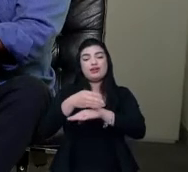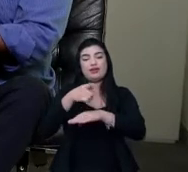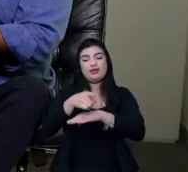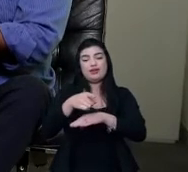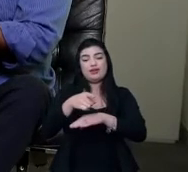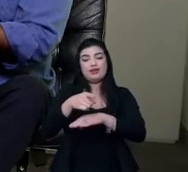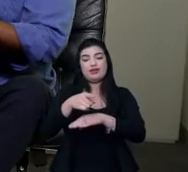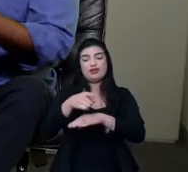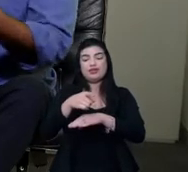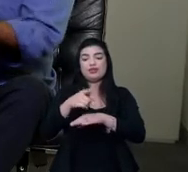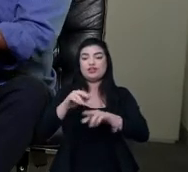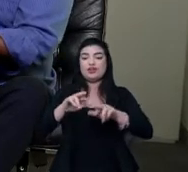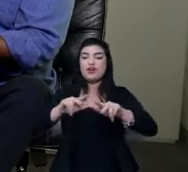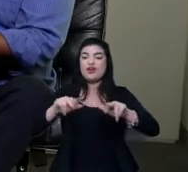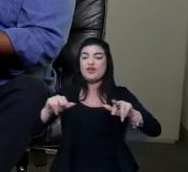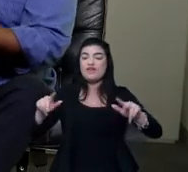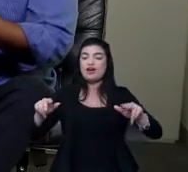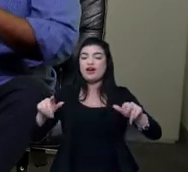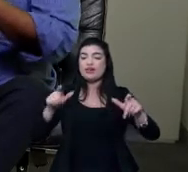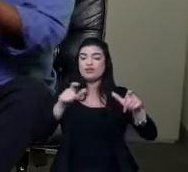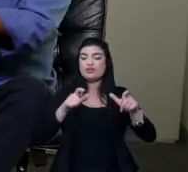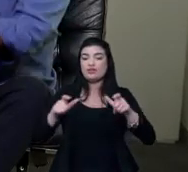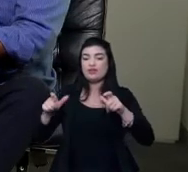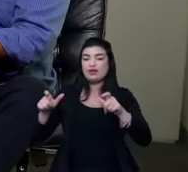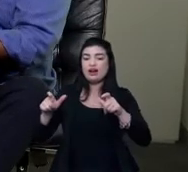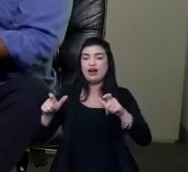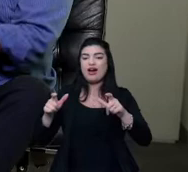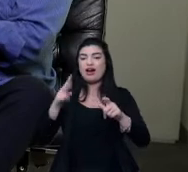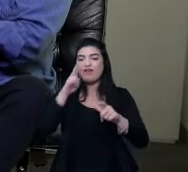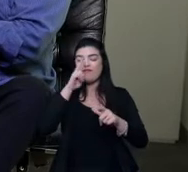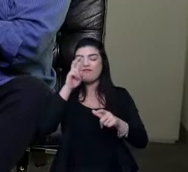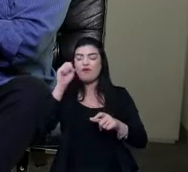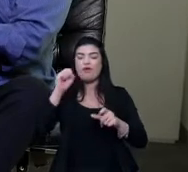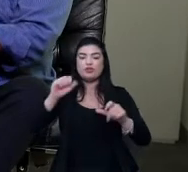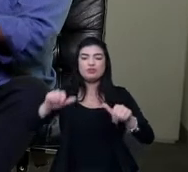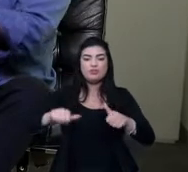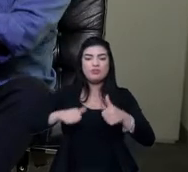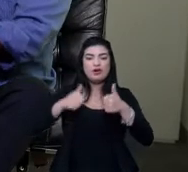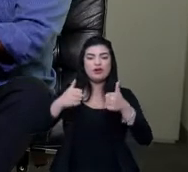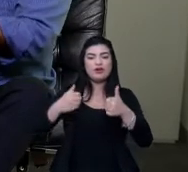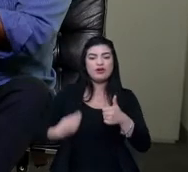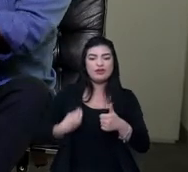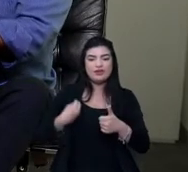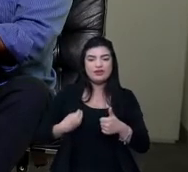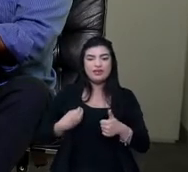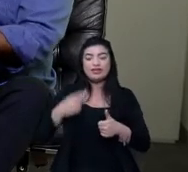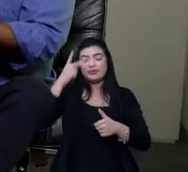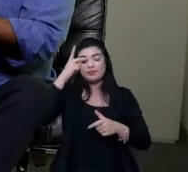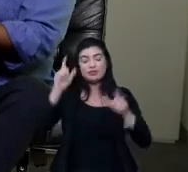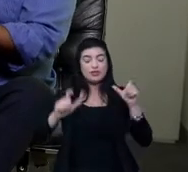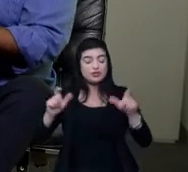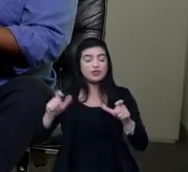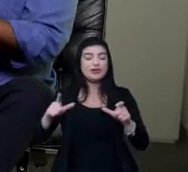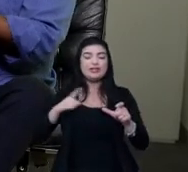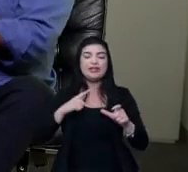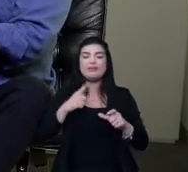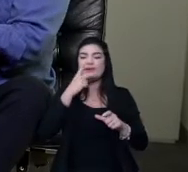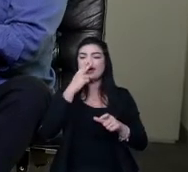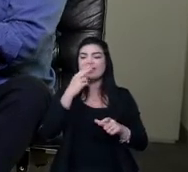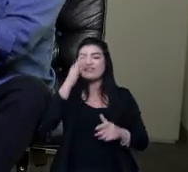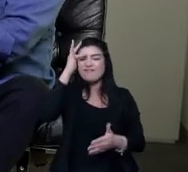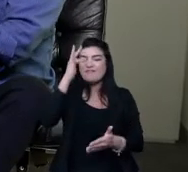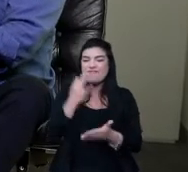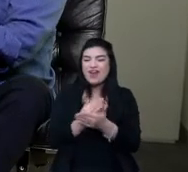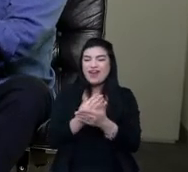às instituições e às fontes de poder e às melhorias de vida, as pessoas muitas vezes se apegam à religiosidade, à fé, que é aquilo que ela